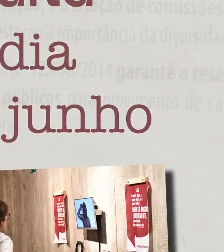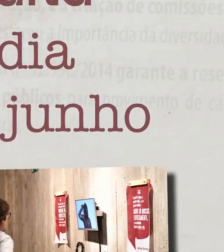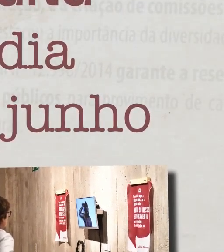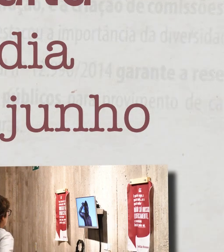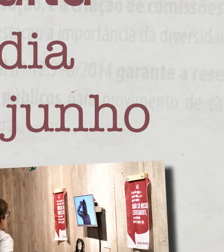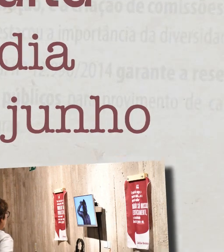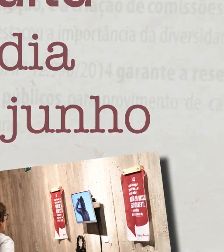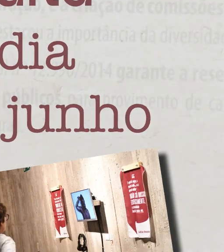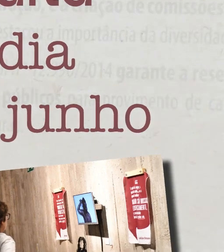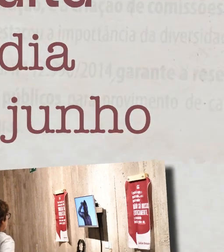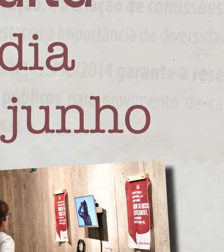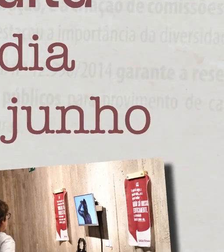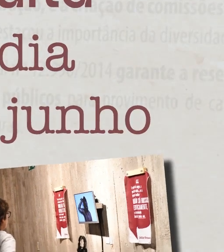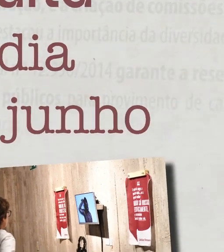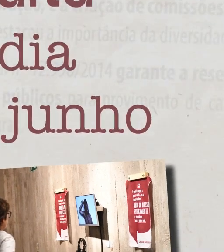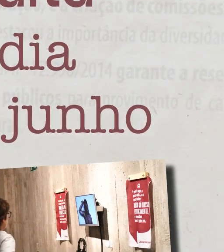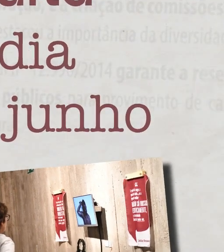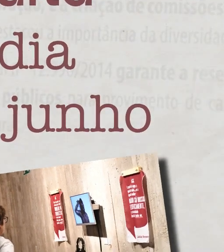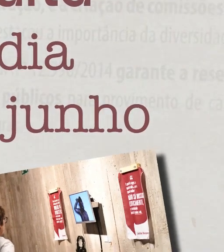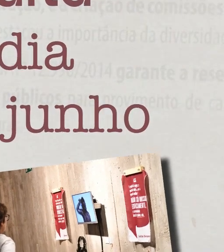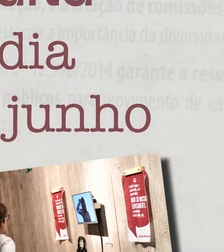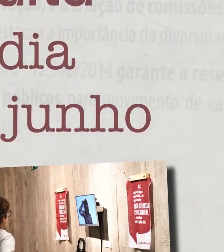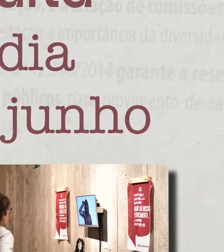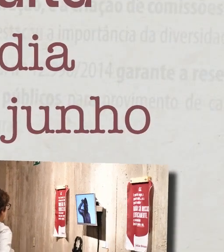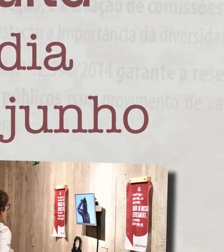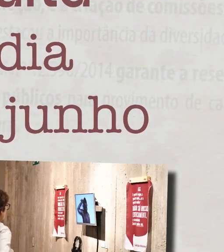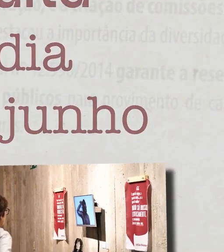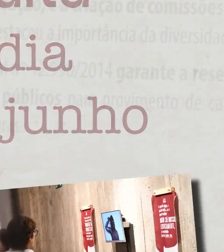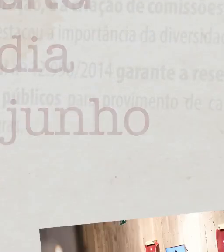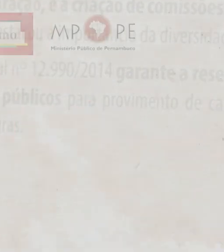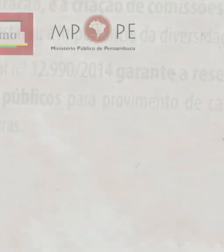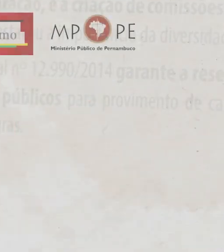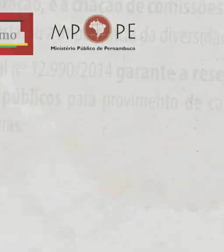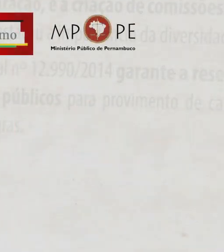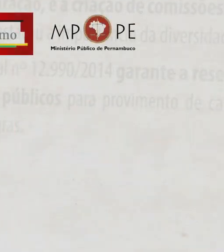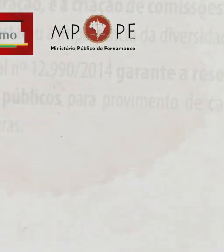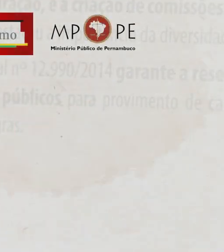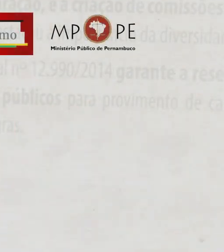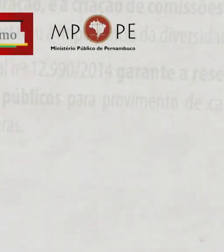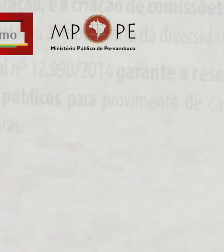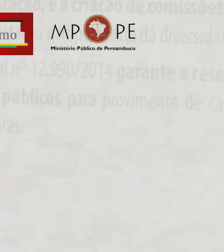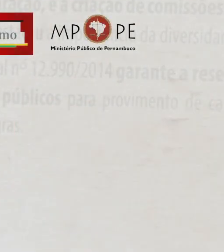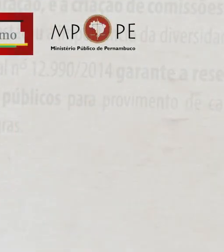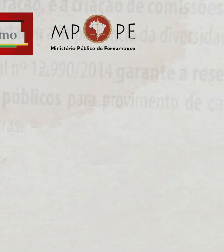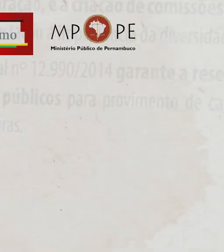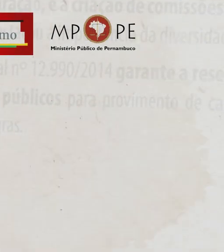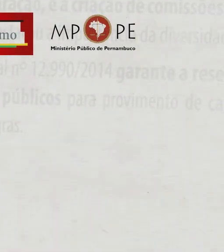gratuita e vai até o dia 16 de junho. Não perca!